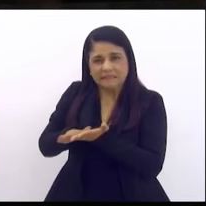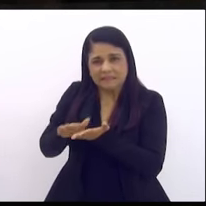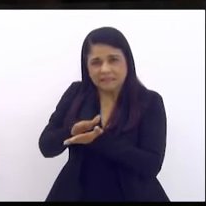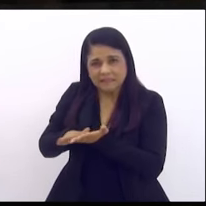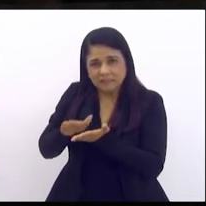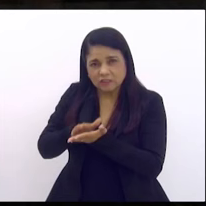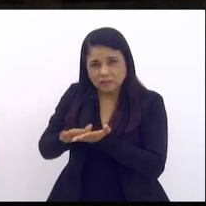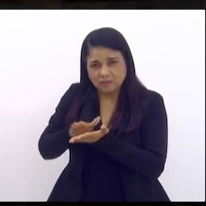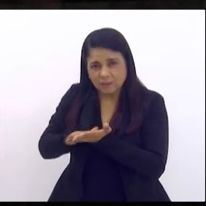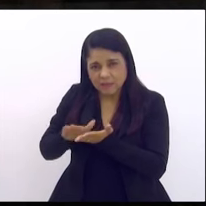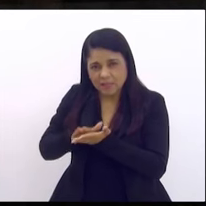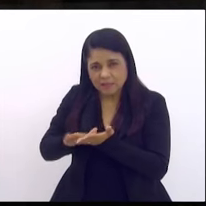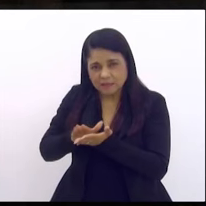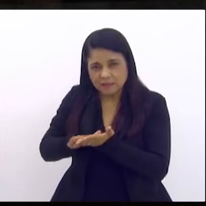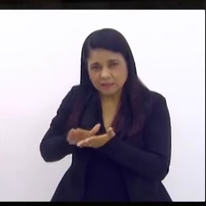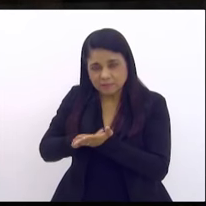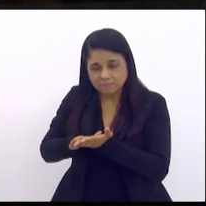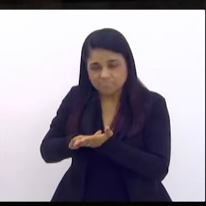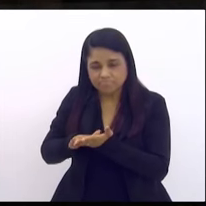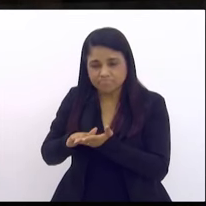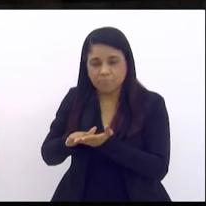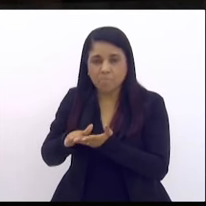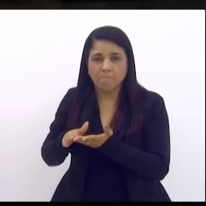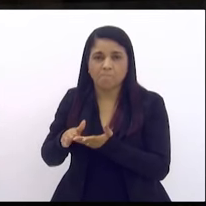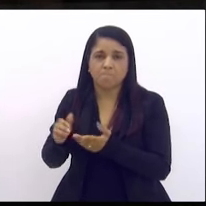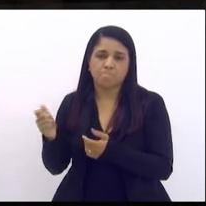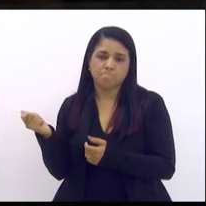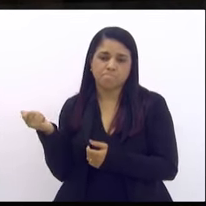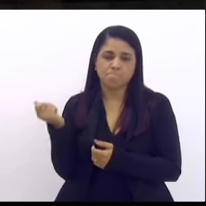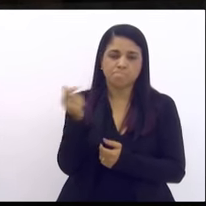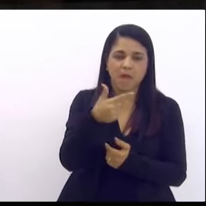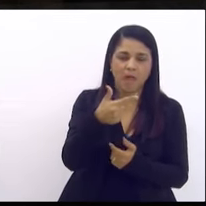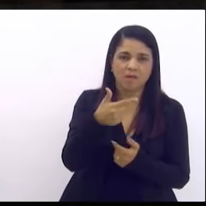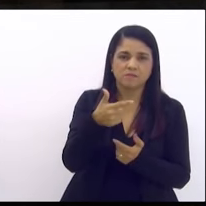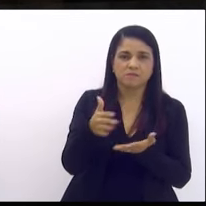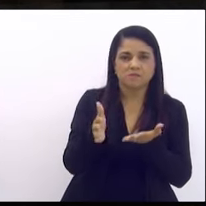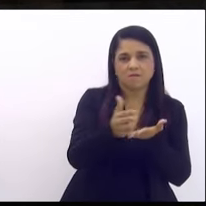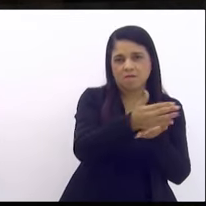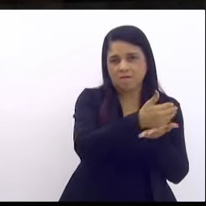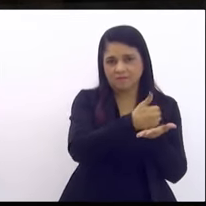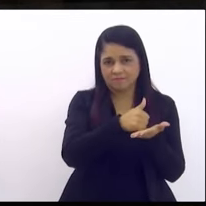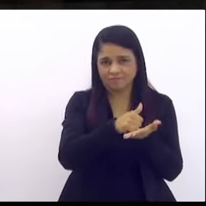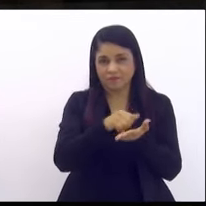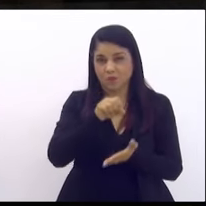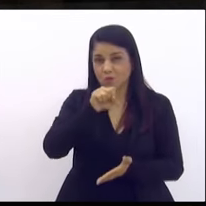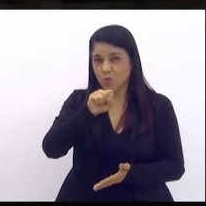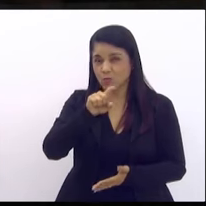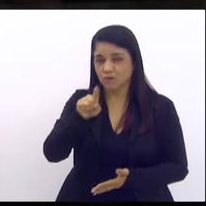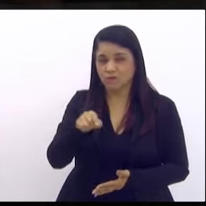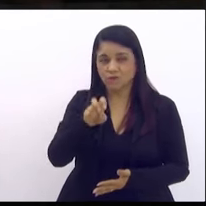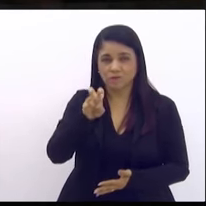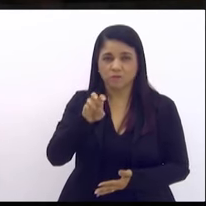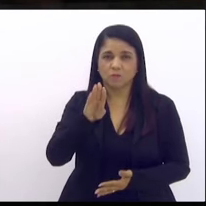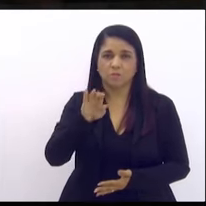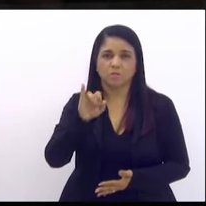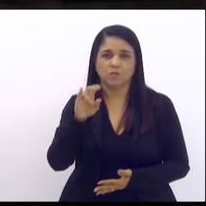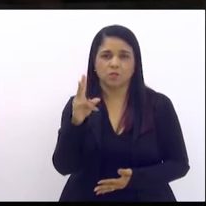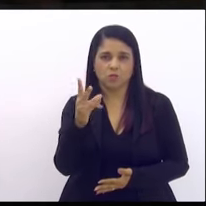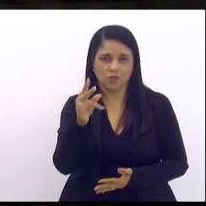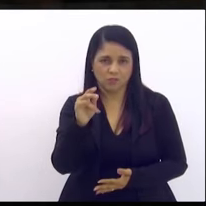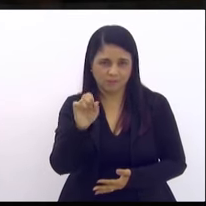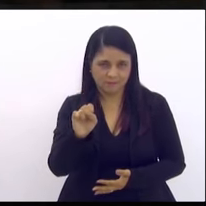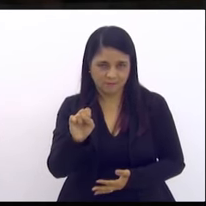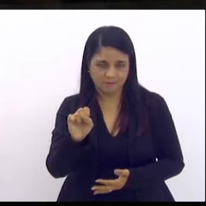previstas são maiores que as receitas em 8,5 bilhões de reais